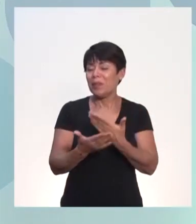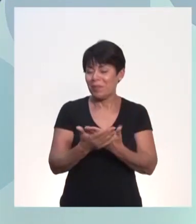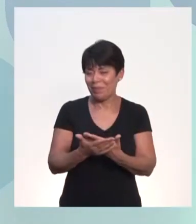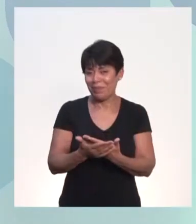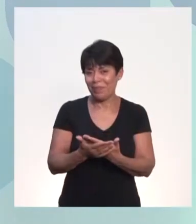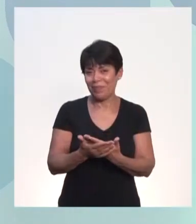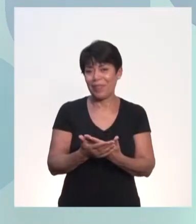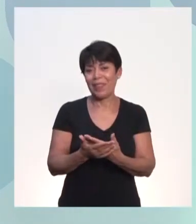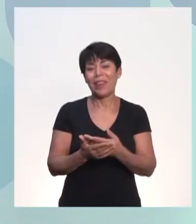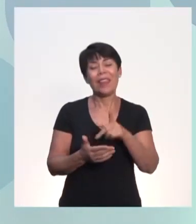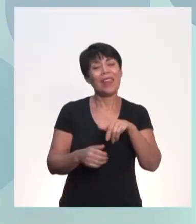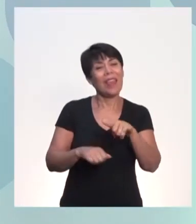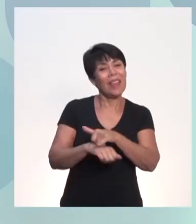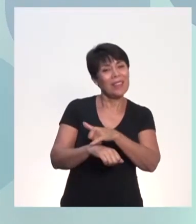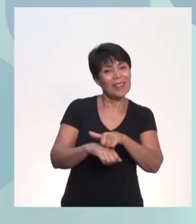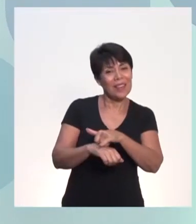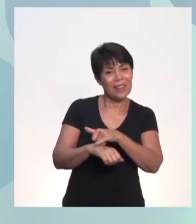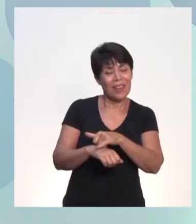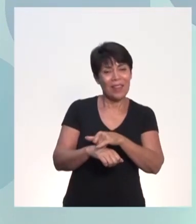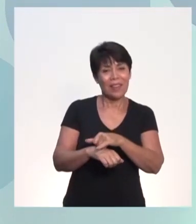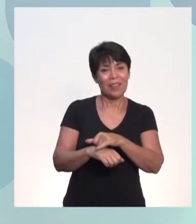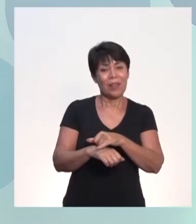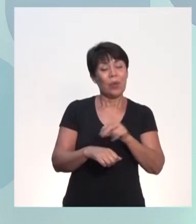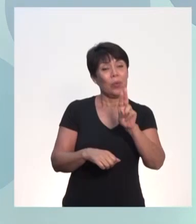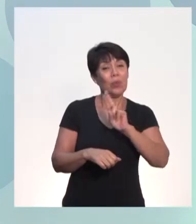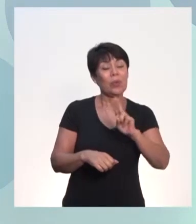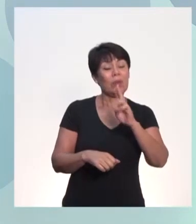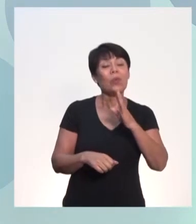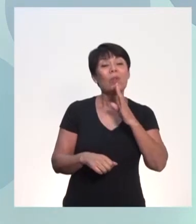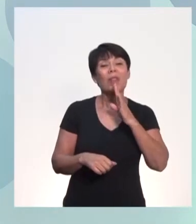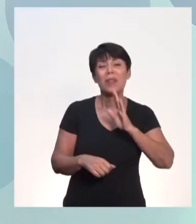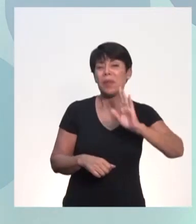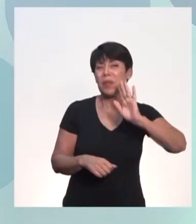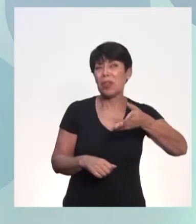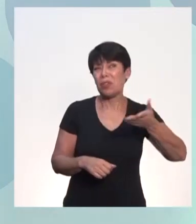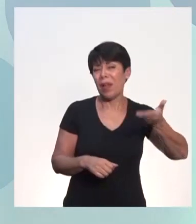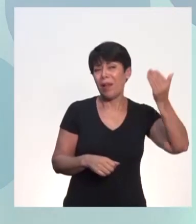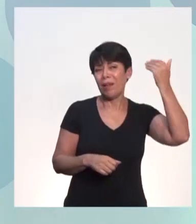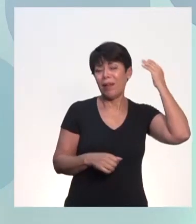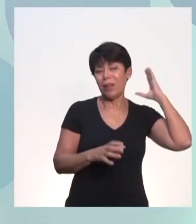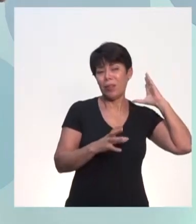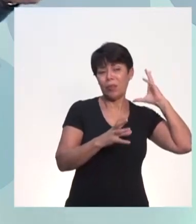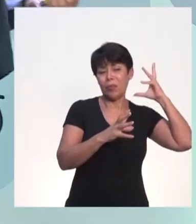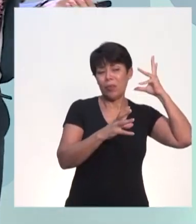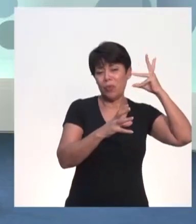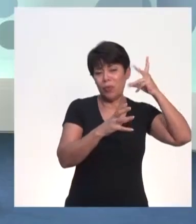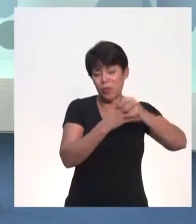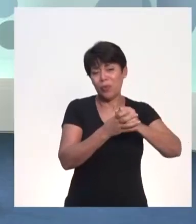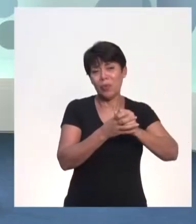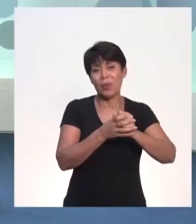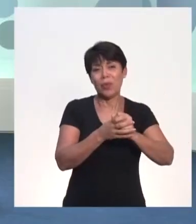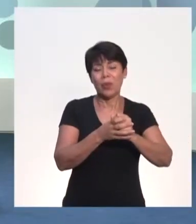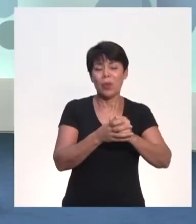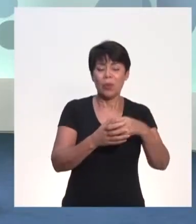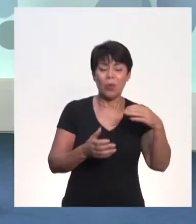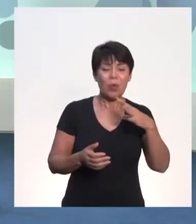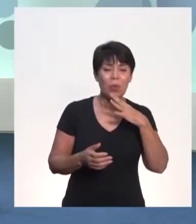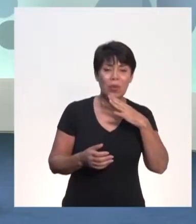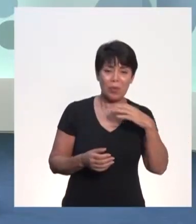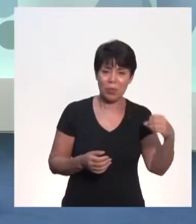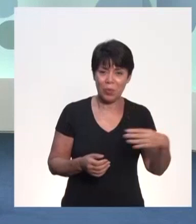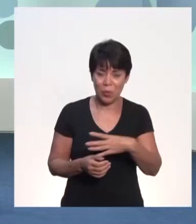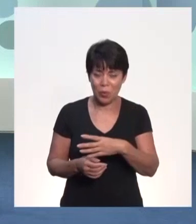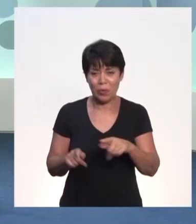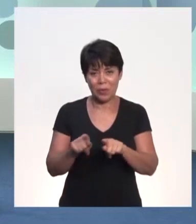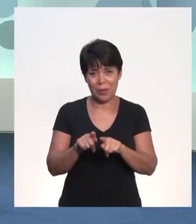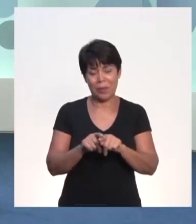é conectar conhecimentos que a gente já tem com conhecimentos, né, que a gente está querendo adquirir. E agora, pensando no momento